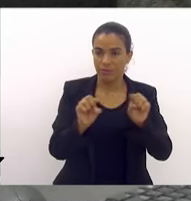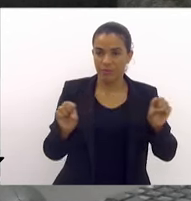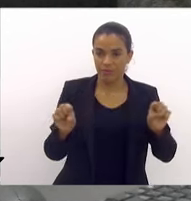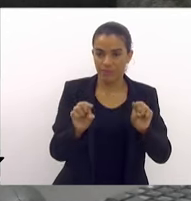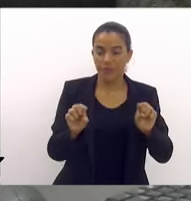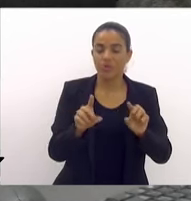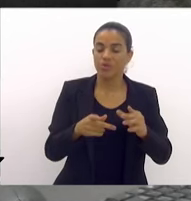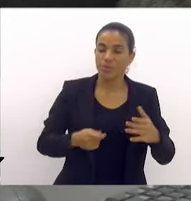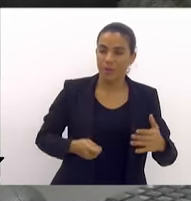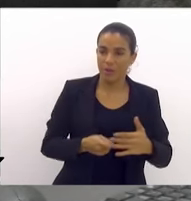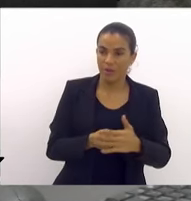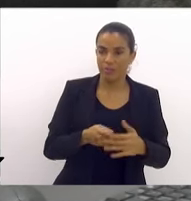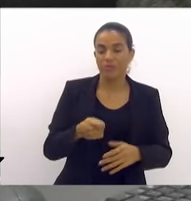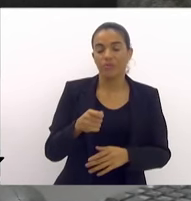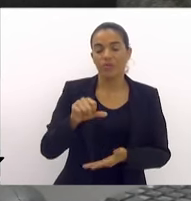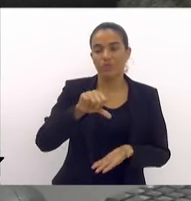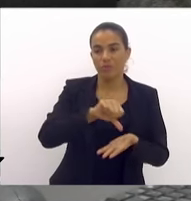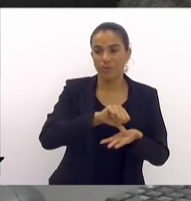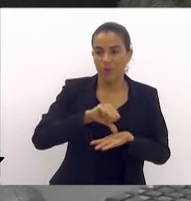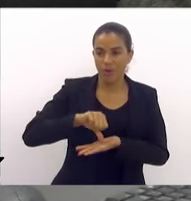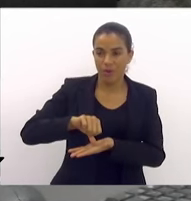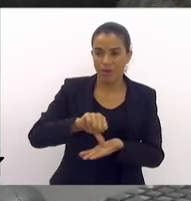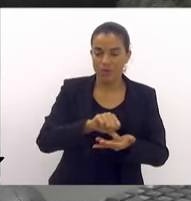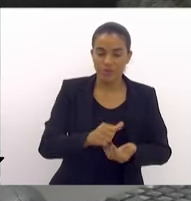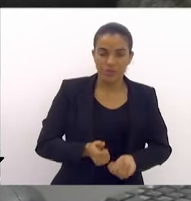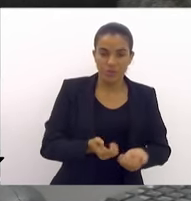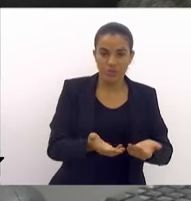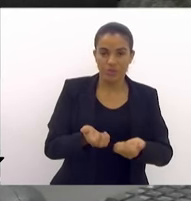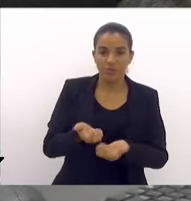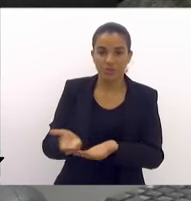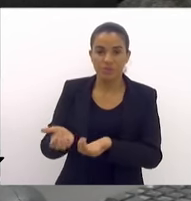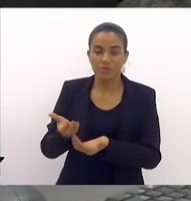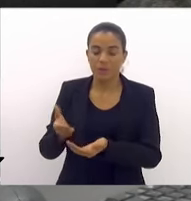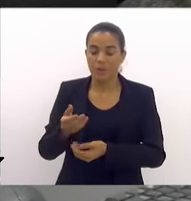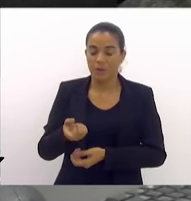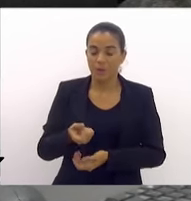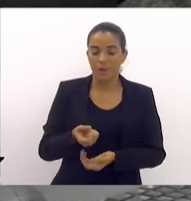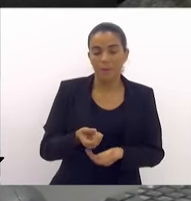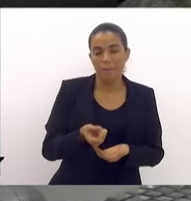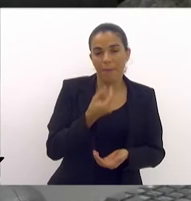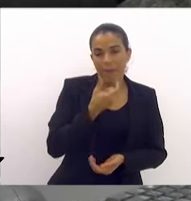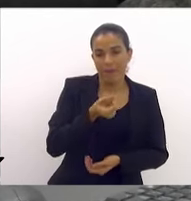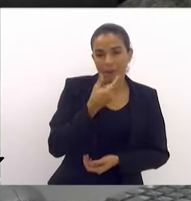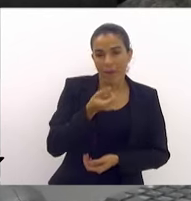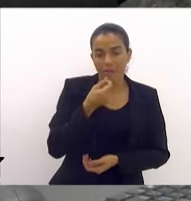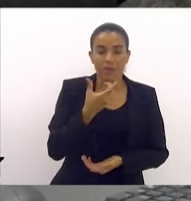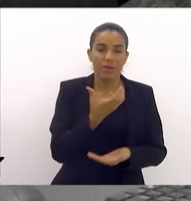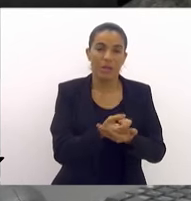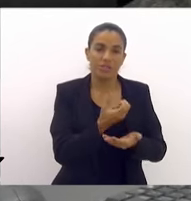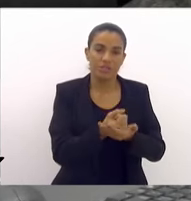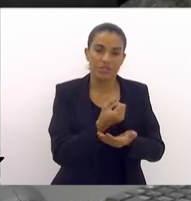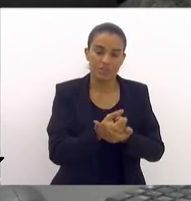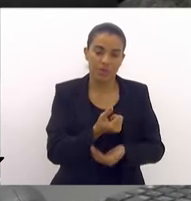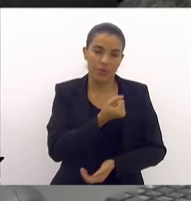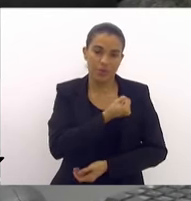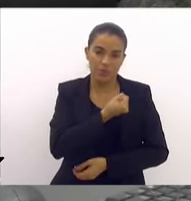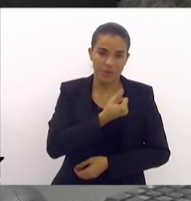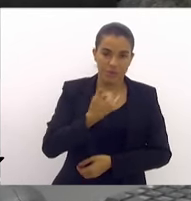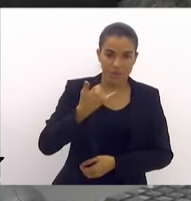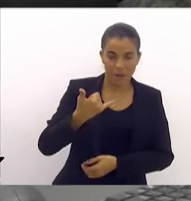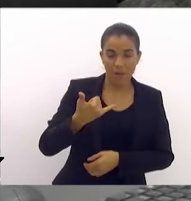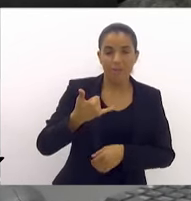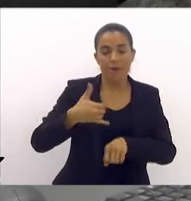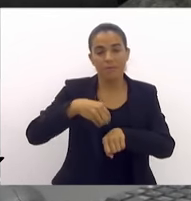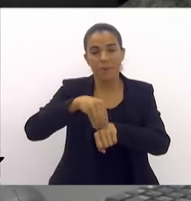a obrigatoriedade dos postos estaduais de distribuição de medicamentos realizarem cadastro de celular de paciente para informar previamente